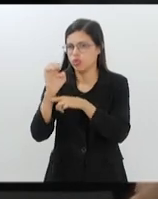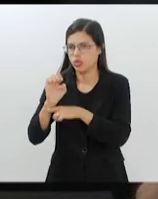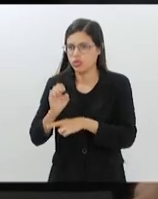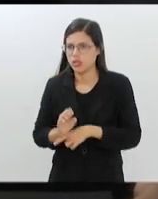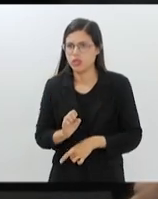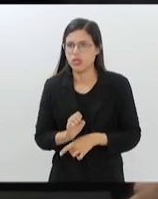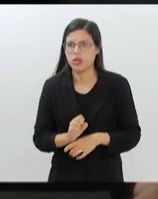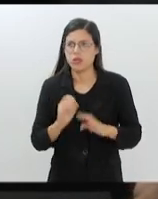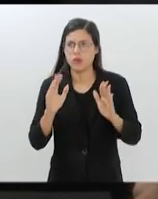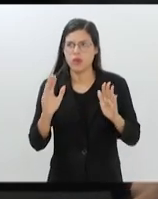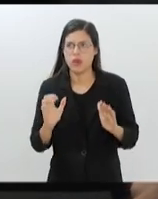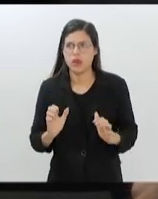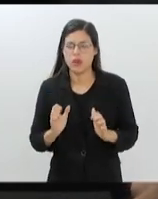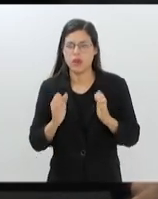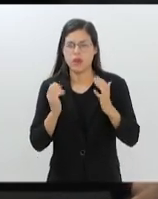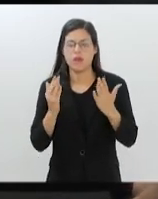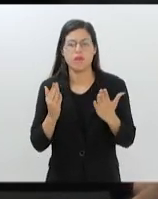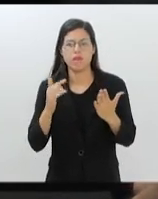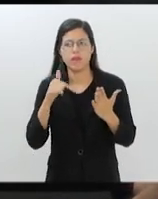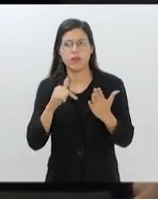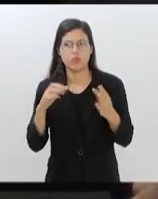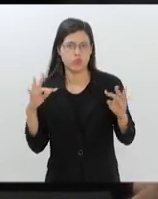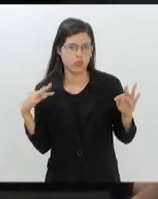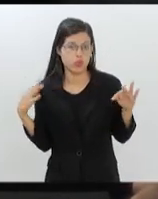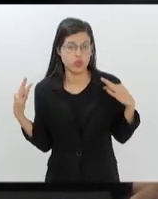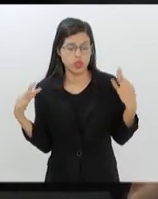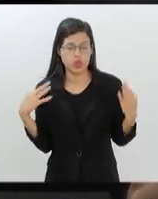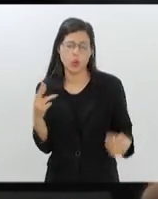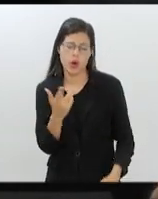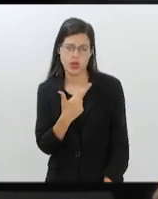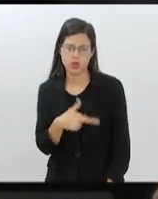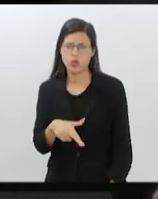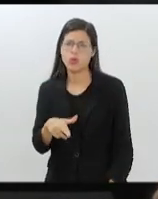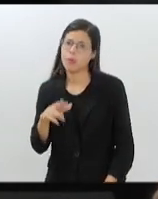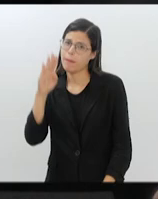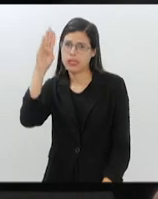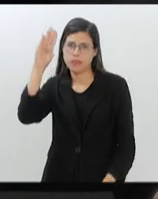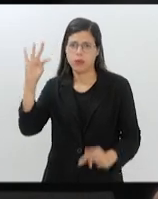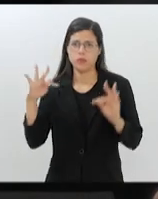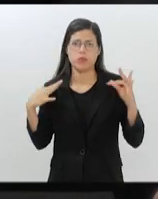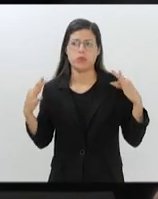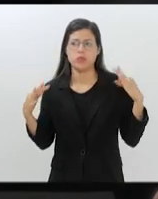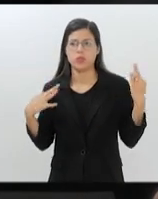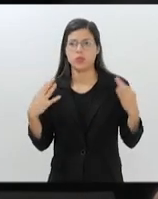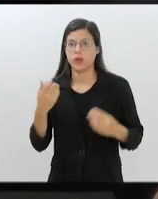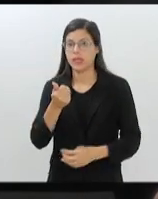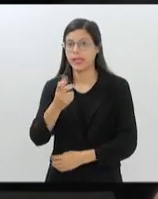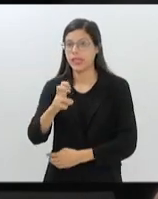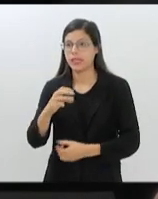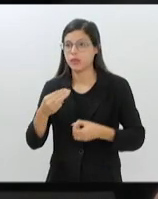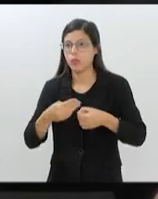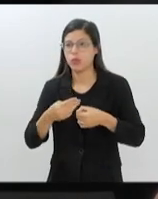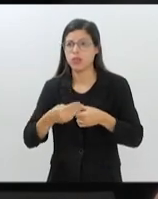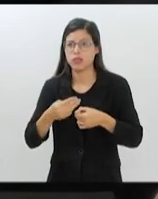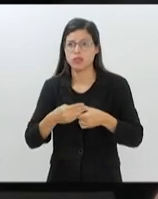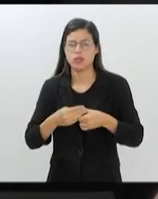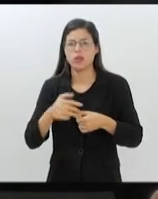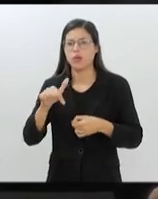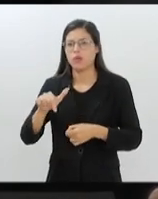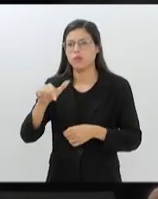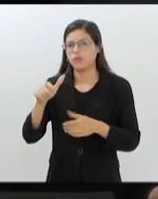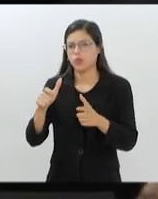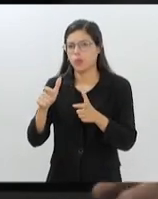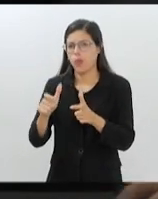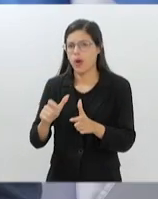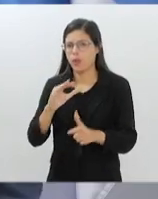religioso sim mas turístico principalmente e passava pelos 15 municípios Aonde a ced ainda faz a gestão da água